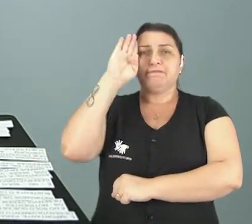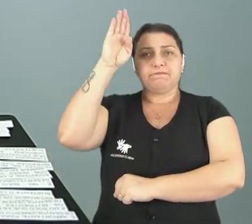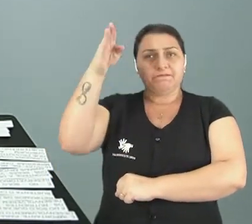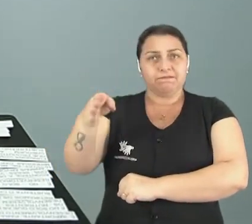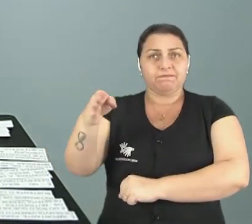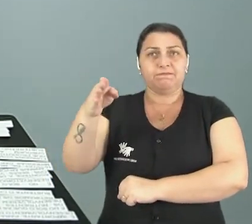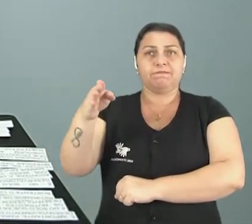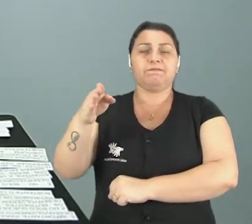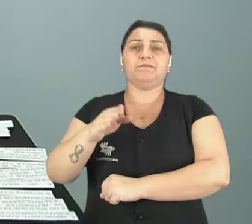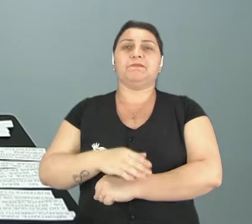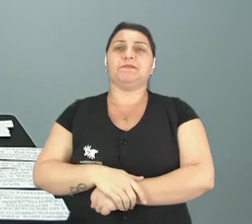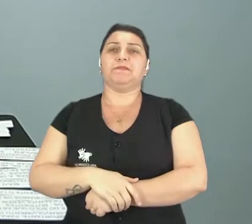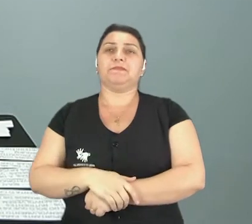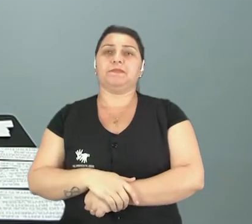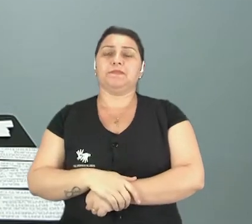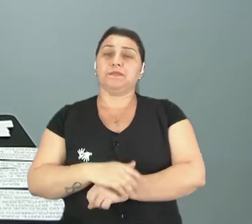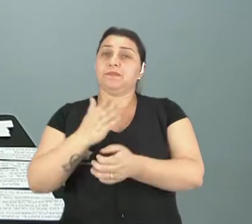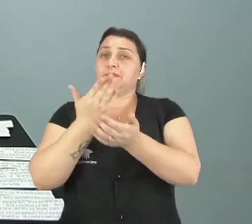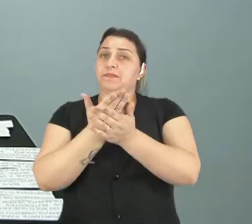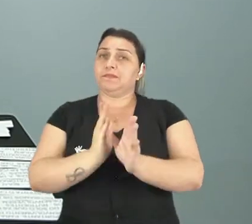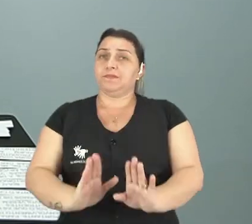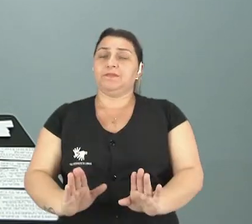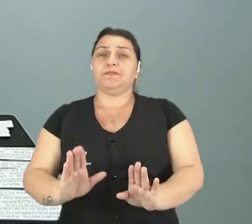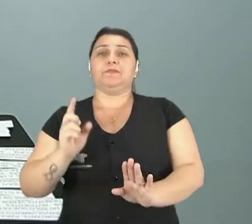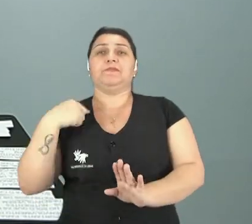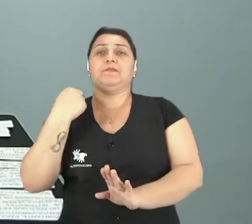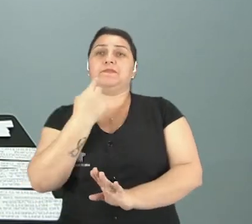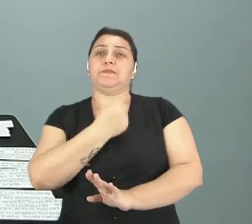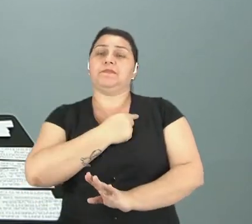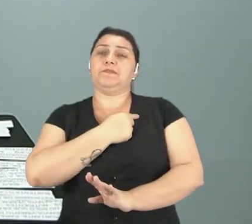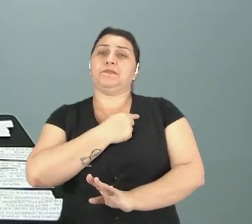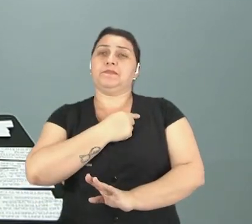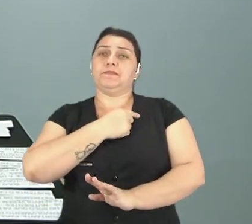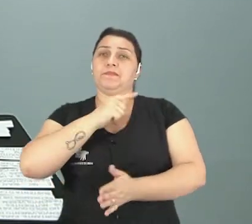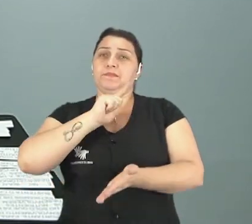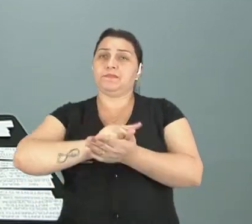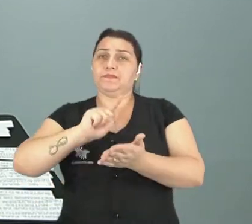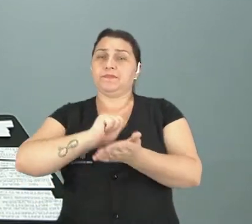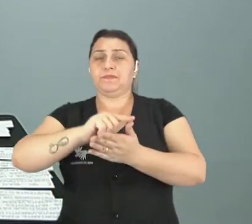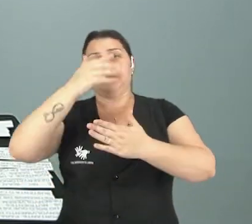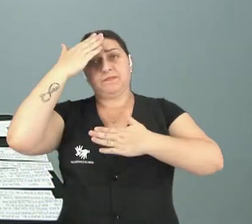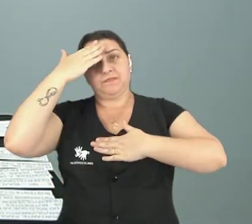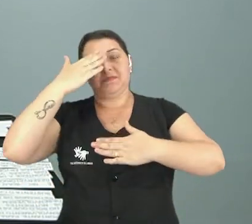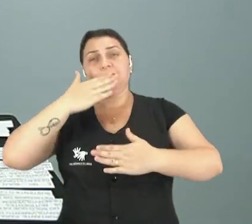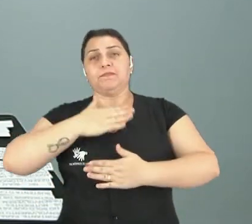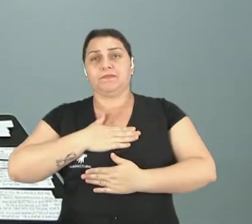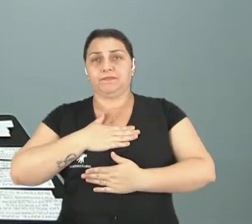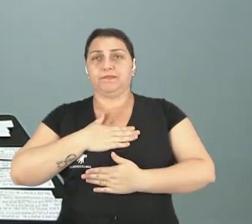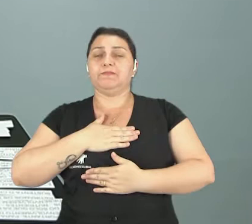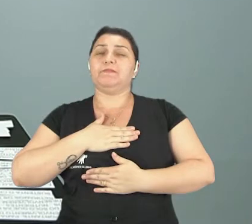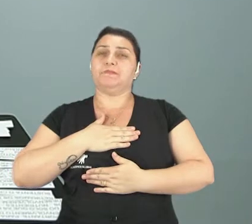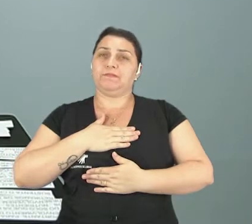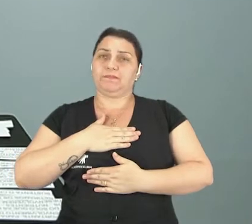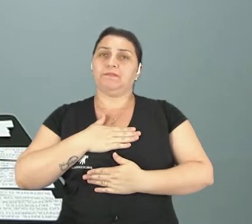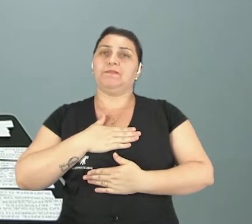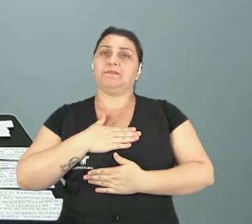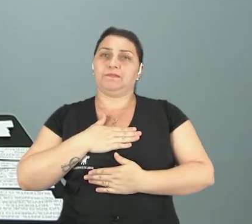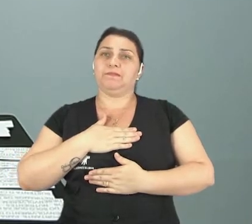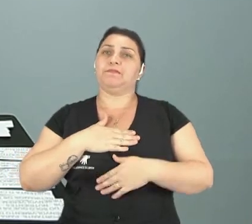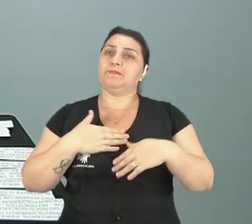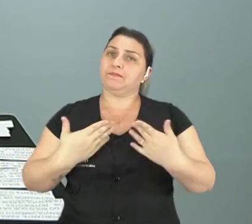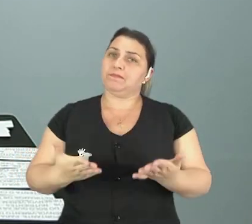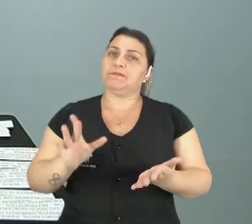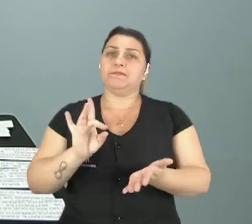lá para terminarmos a nossa higiene. Na verdade, para iniciar toda a higiene,